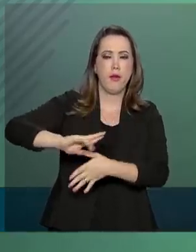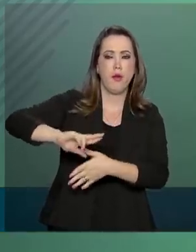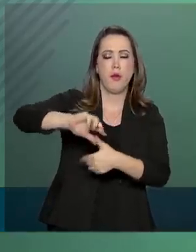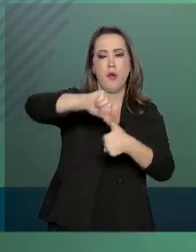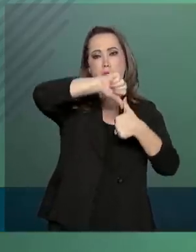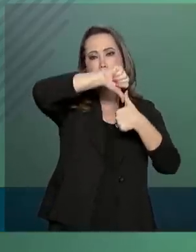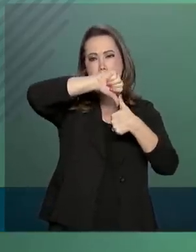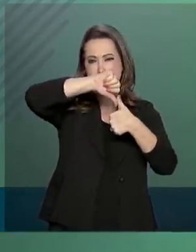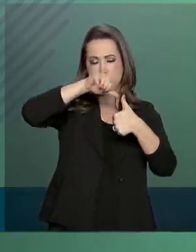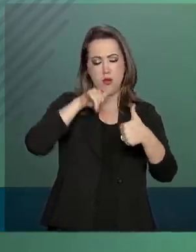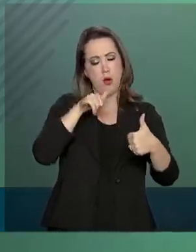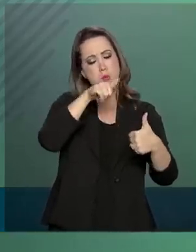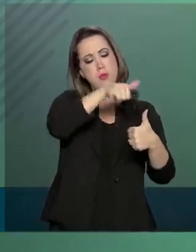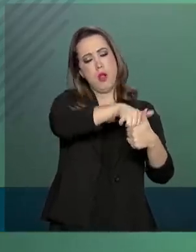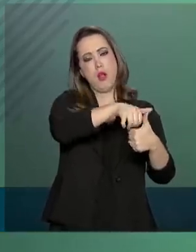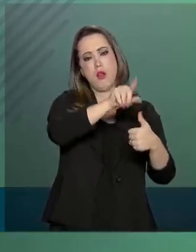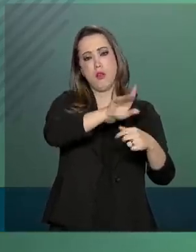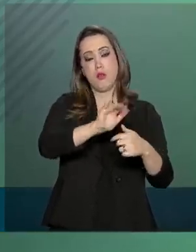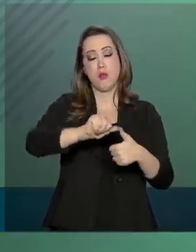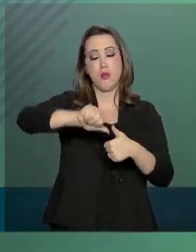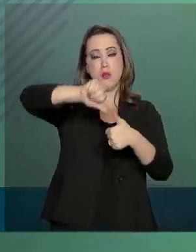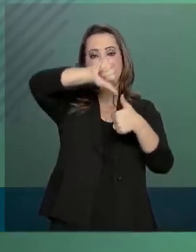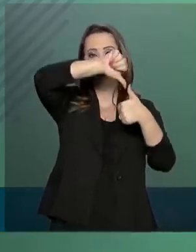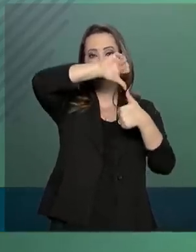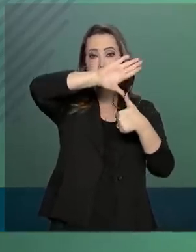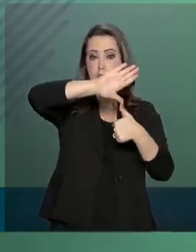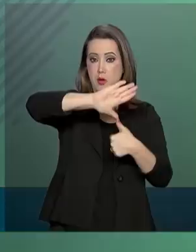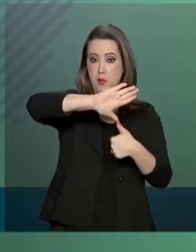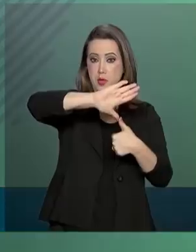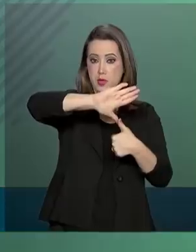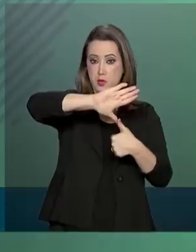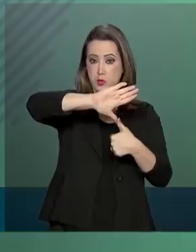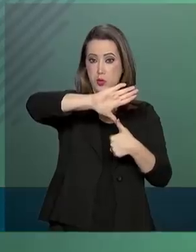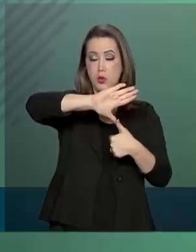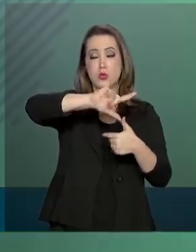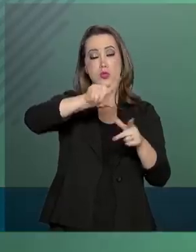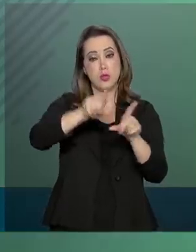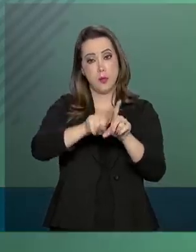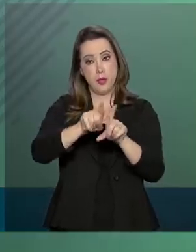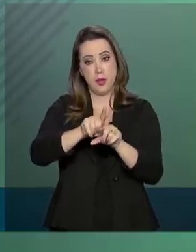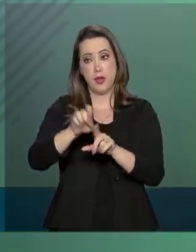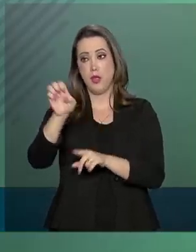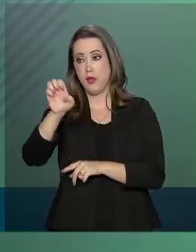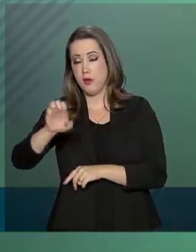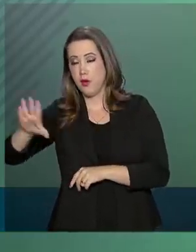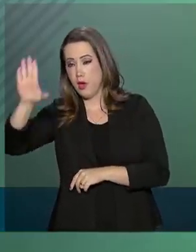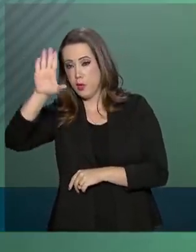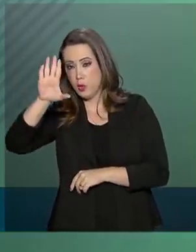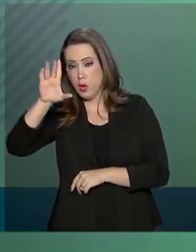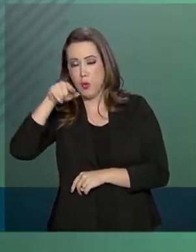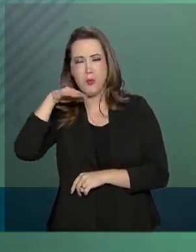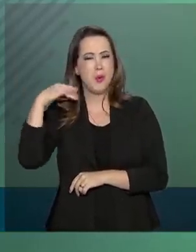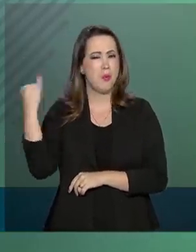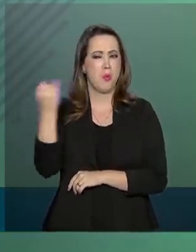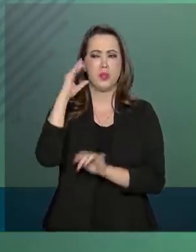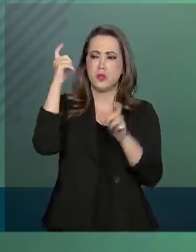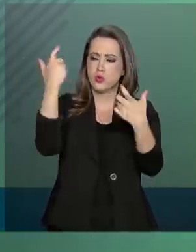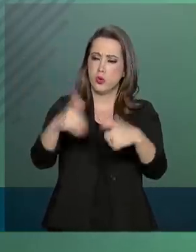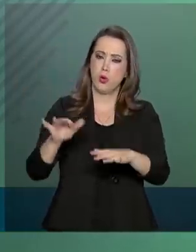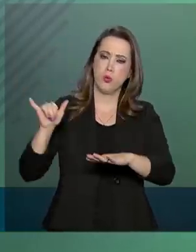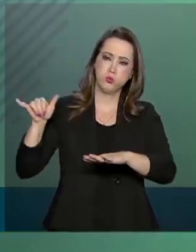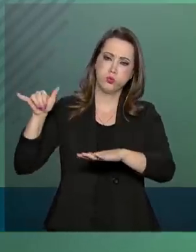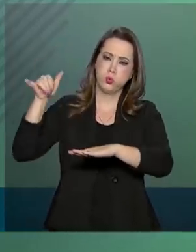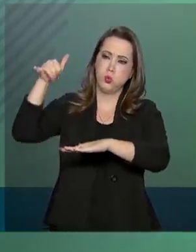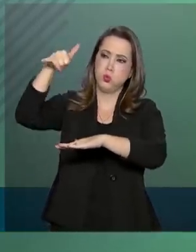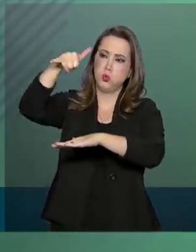atendendo à américa do norte e atendendo à europa ajuda naturalmente